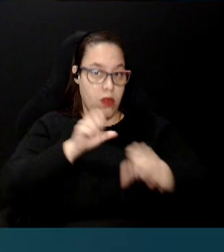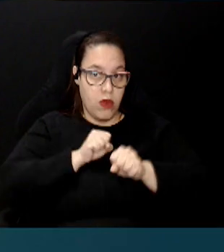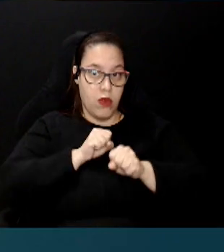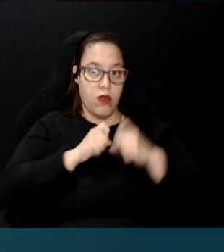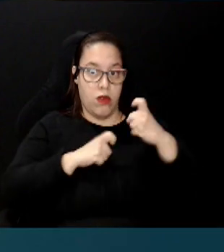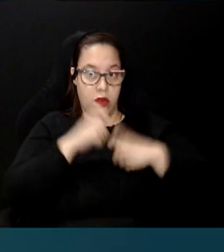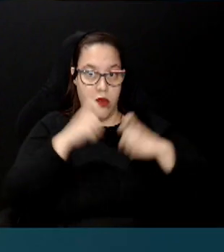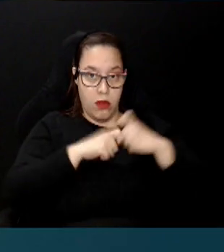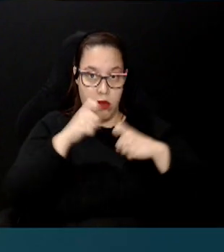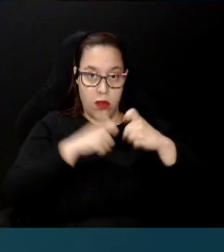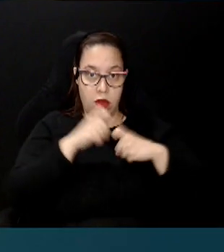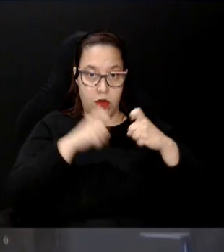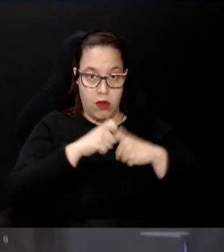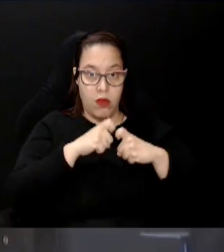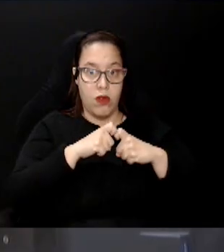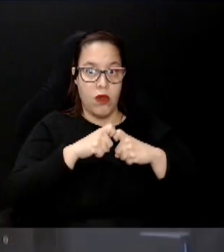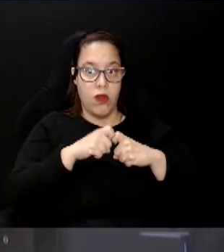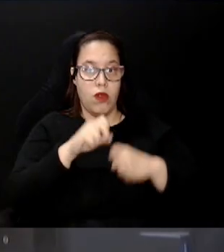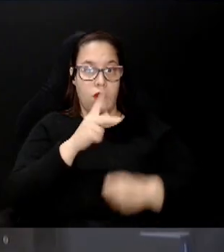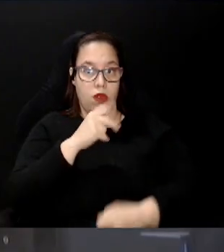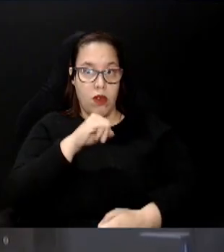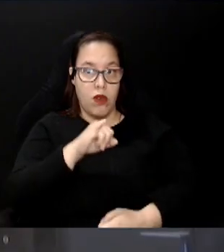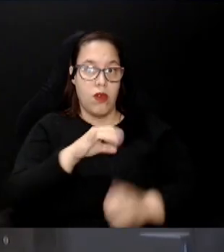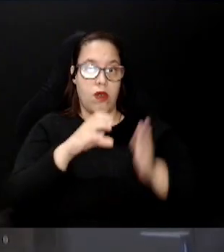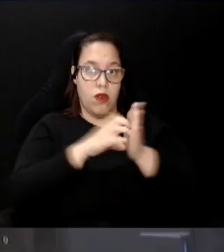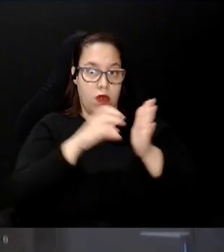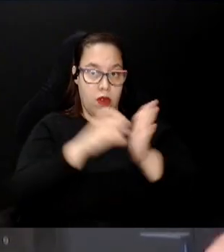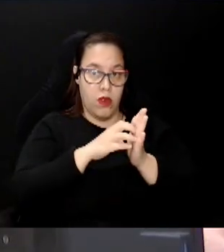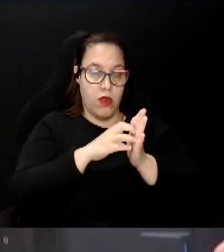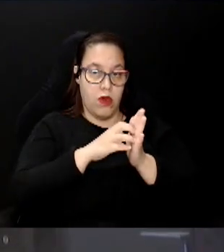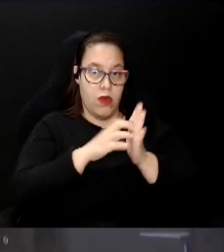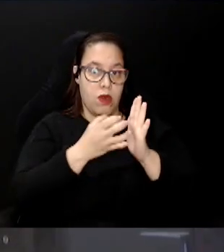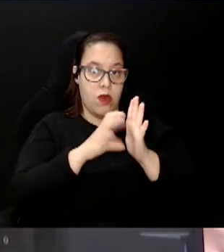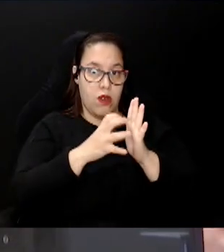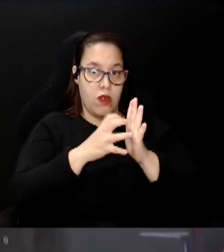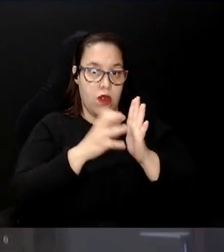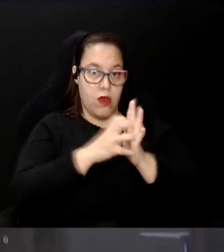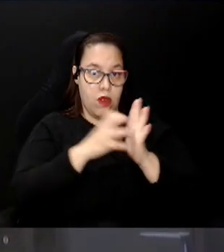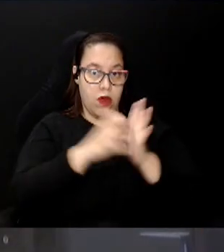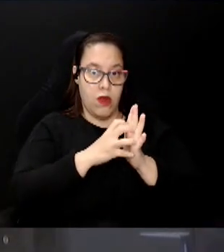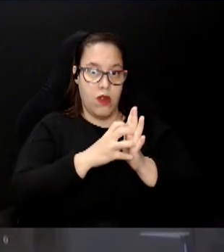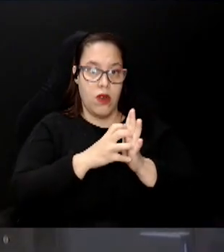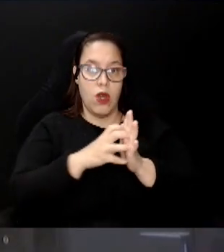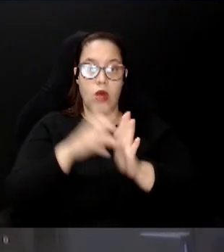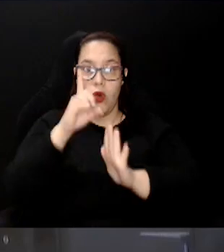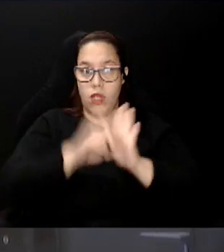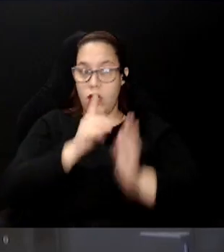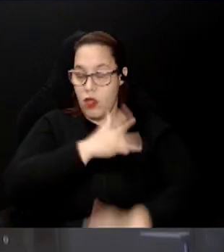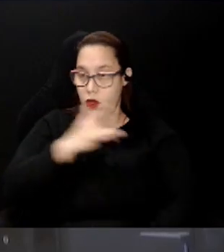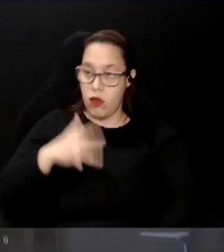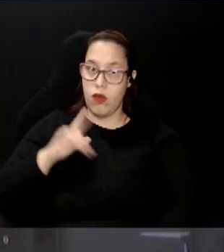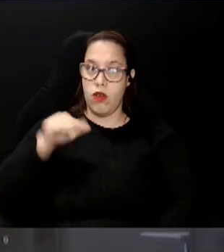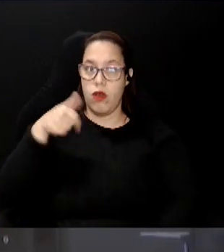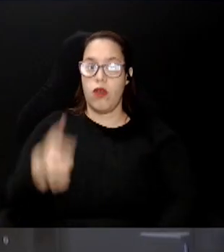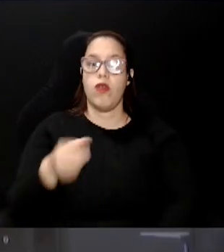transmissíveis, HIV e AIDS. A gente sabe que o direito à saúde, ele vai muito além da ausência de doenças, né? Ele